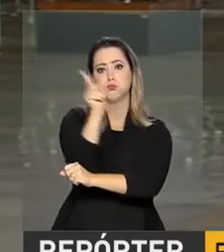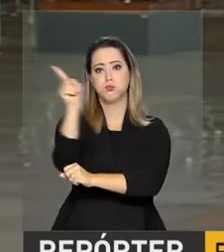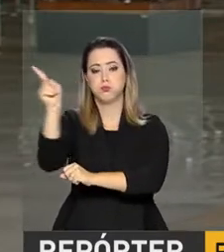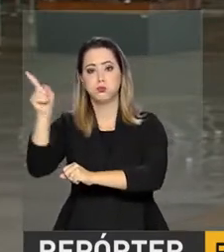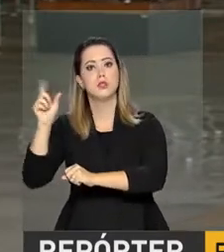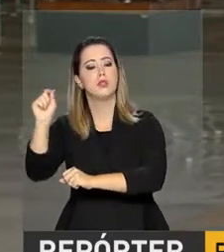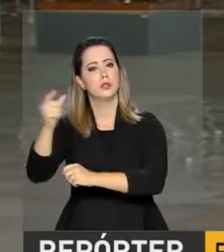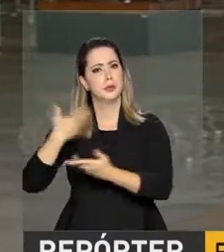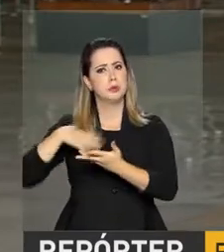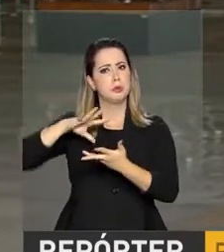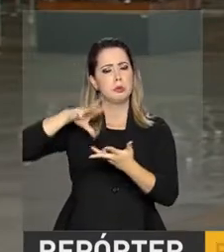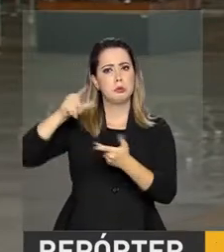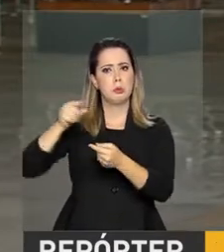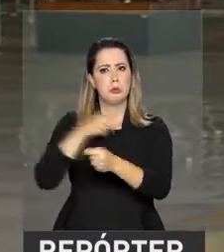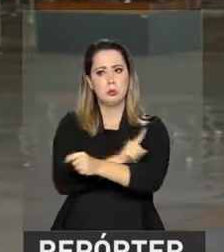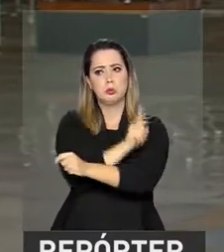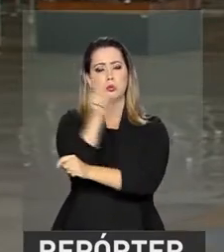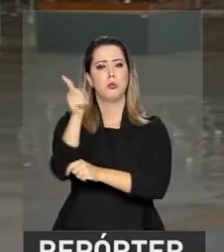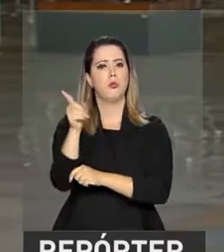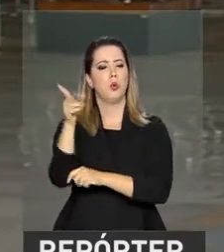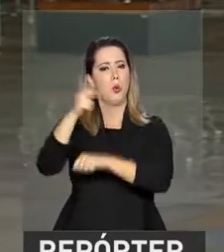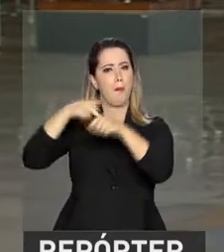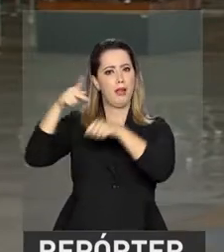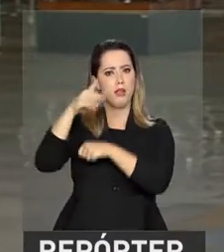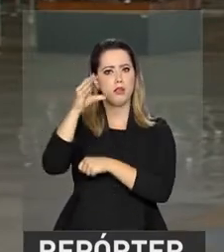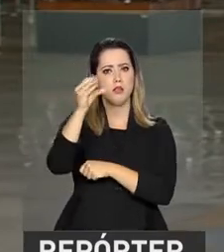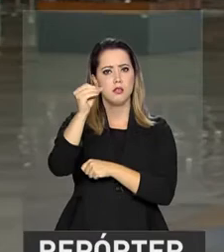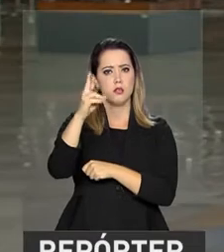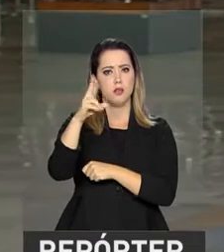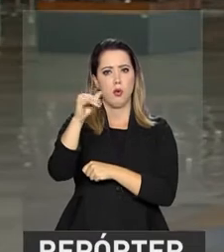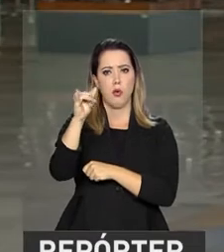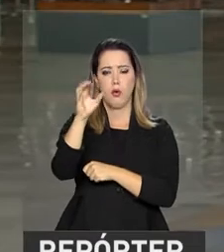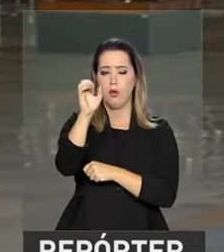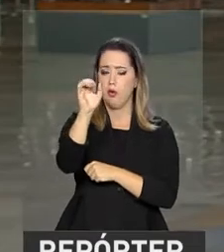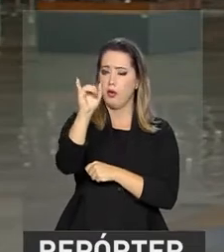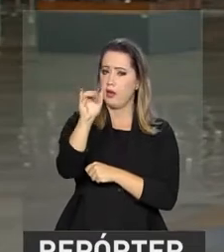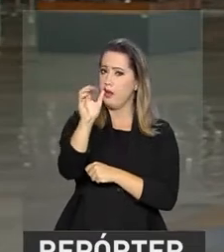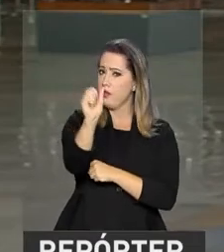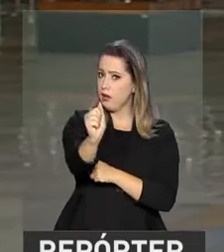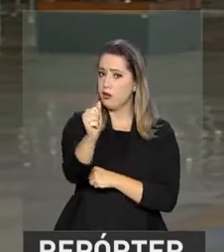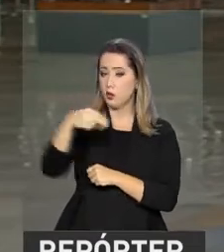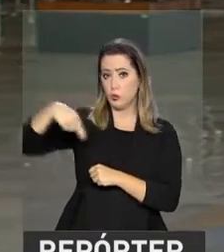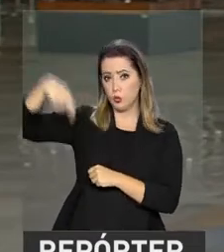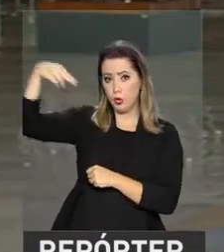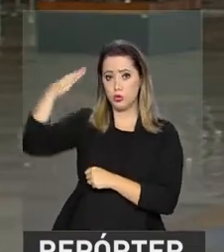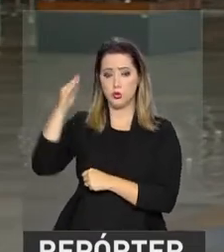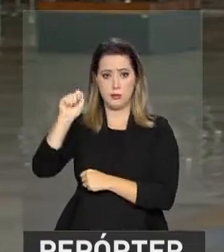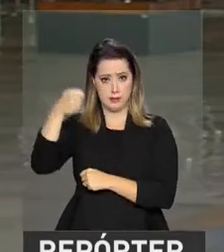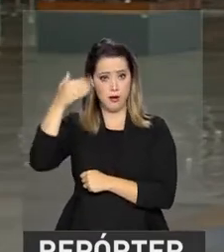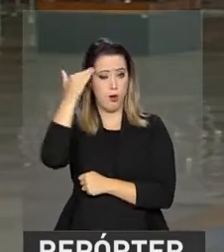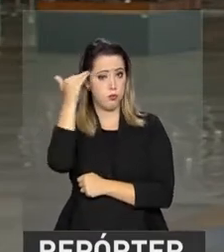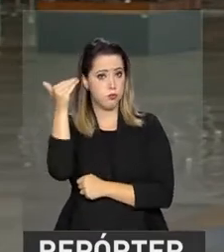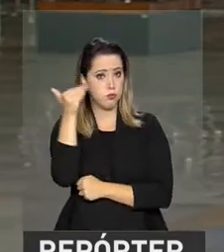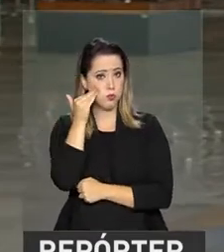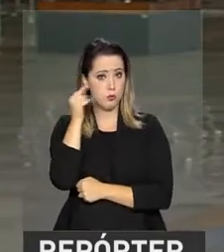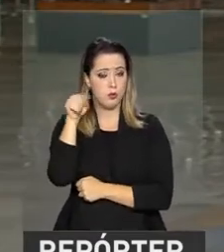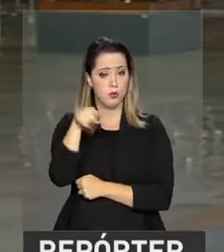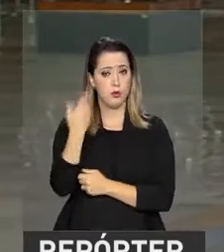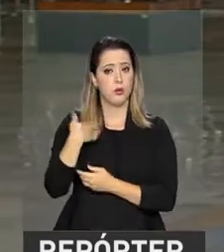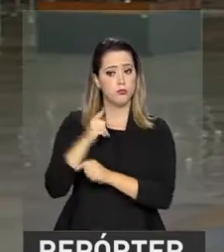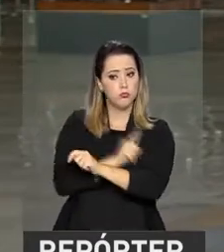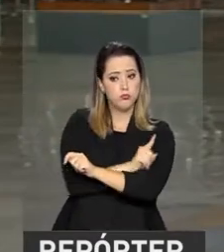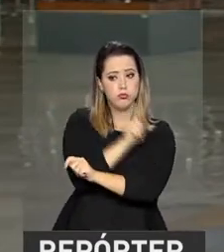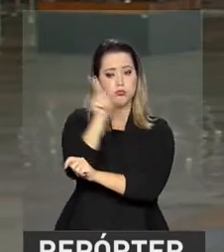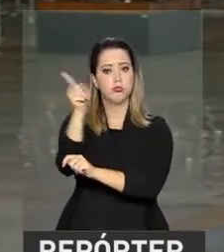intercontinental pela coreia do norte na última terça feira de acordo com a nota publicada pelo ministério das relações